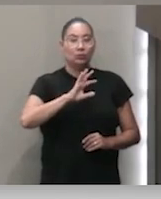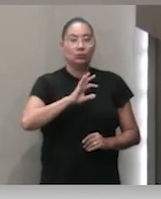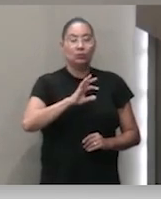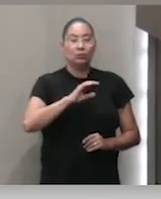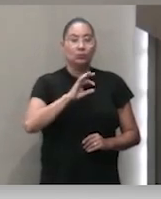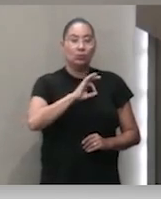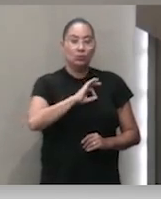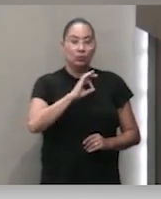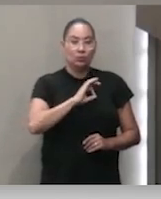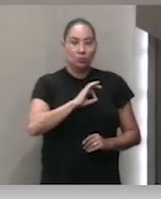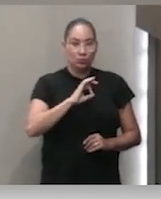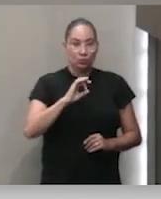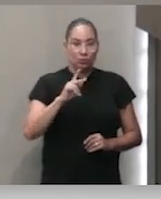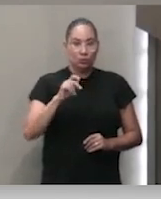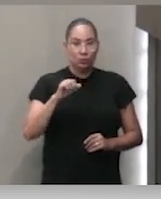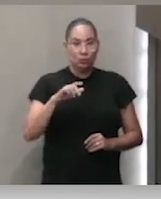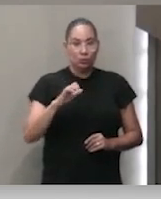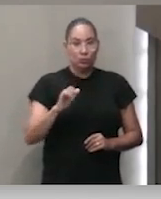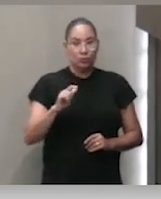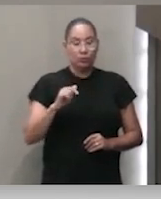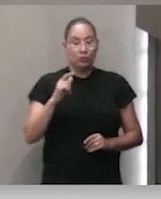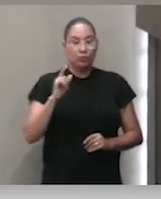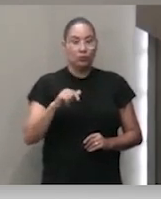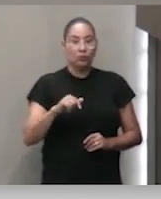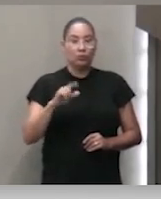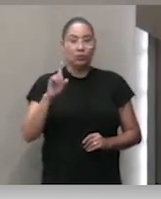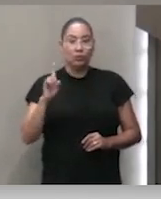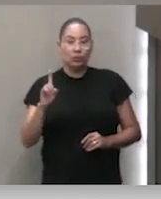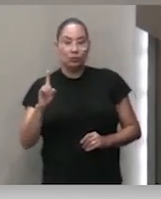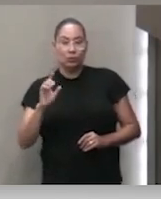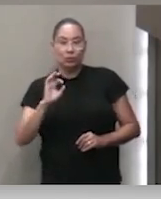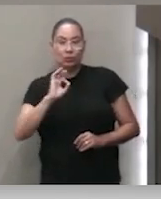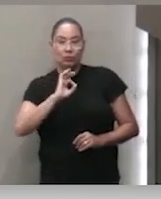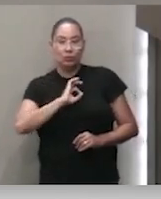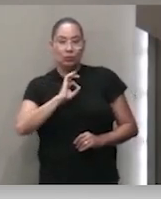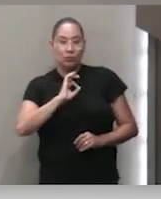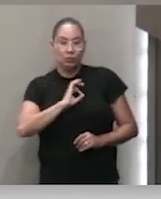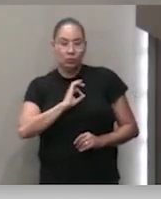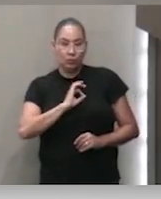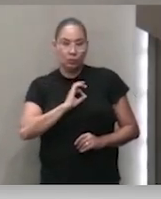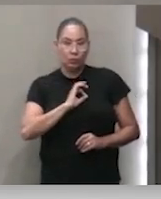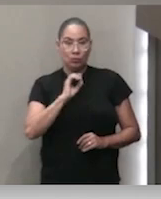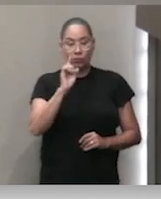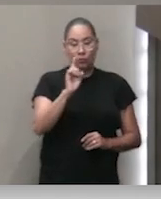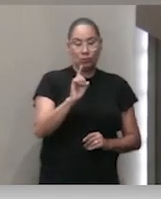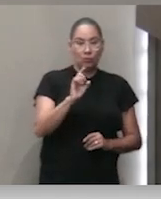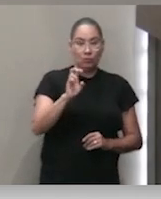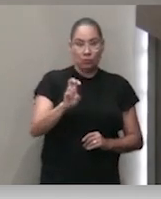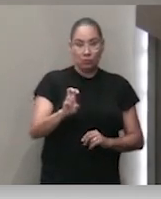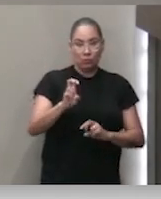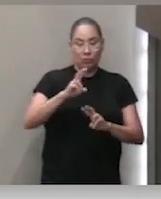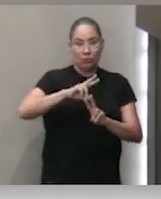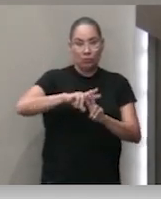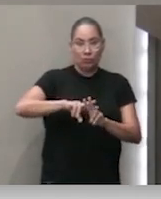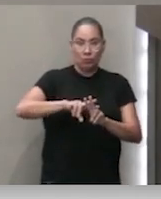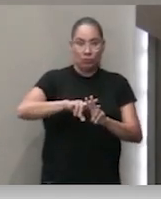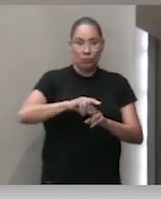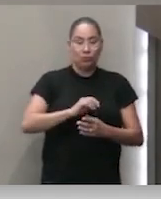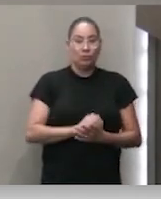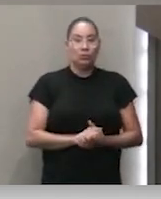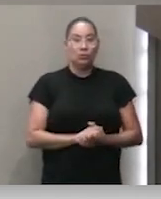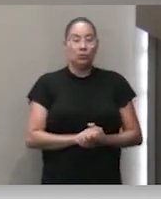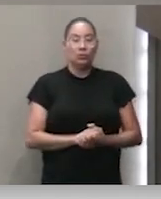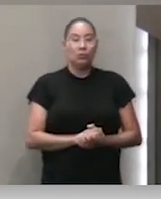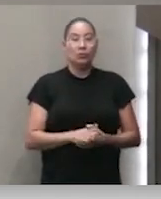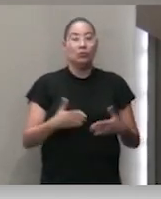é recomendado um policial penal para cada 5 apenados. E